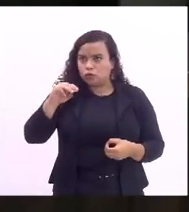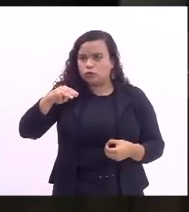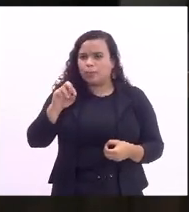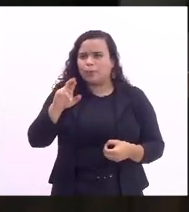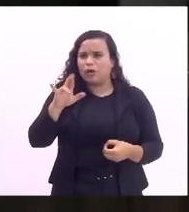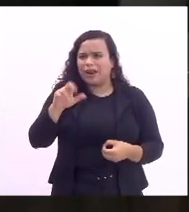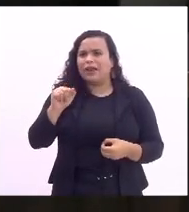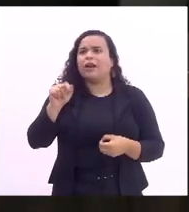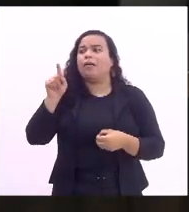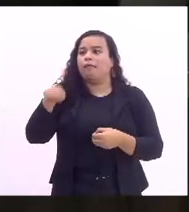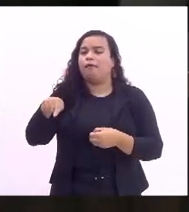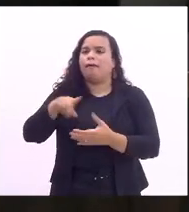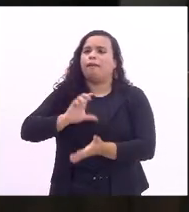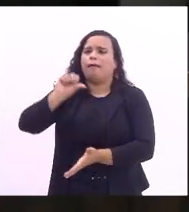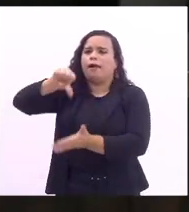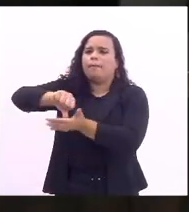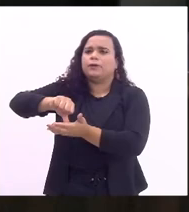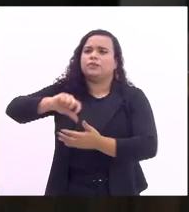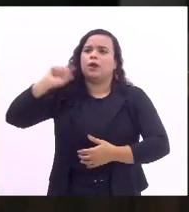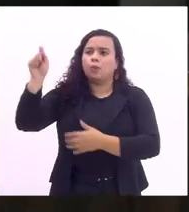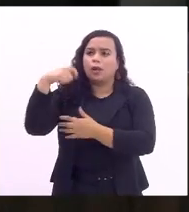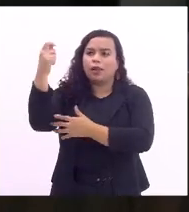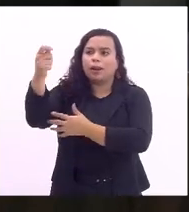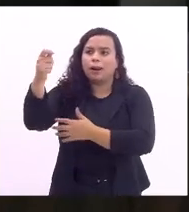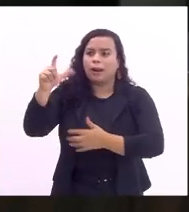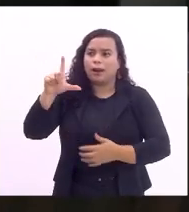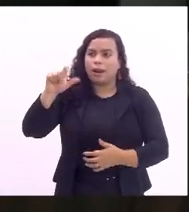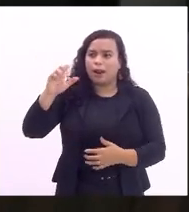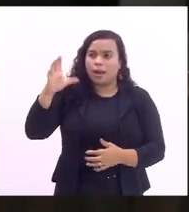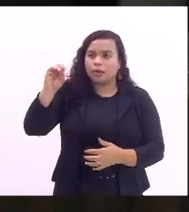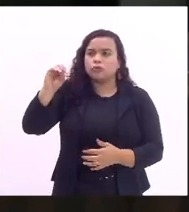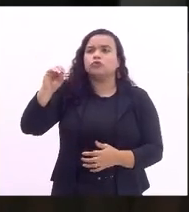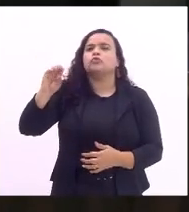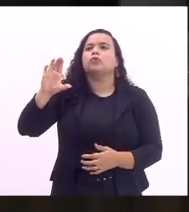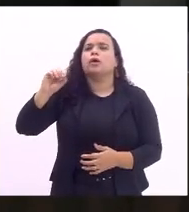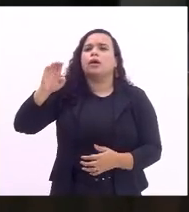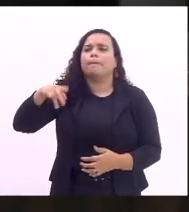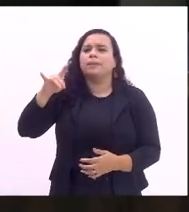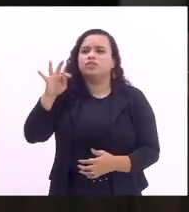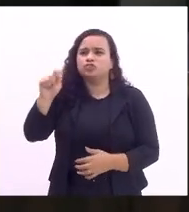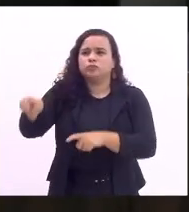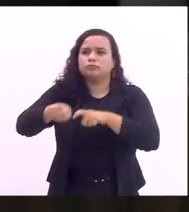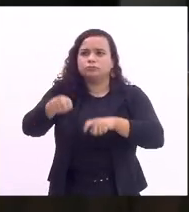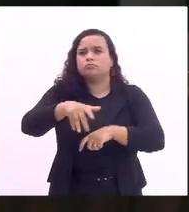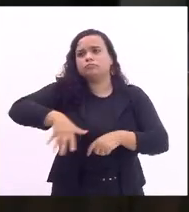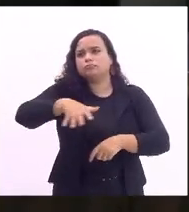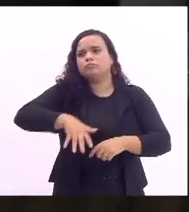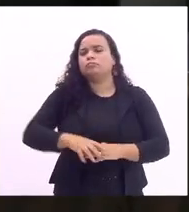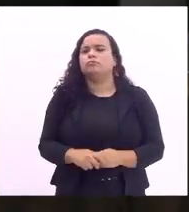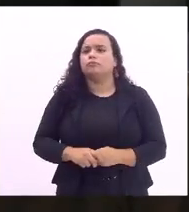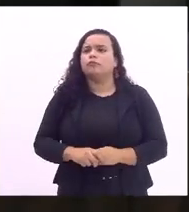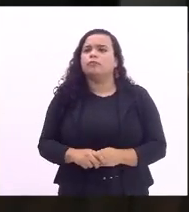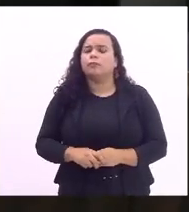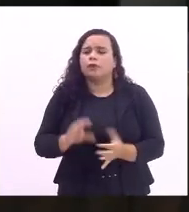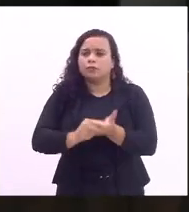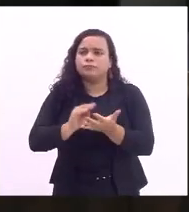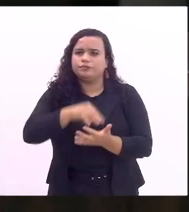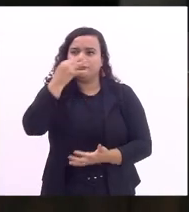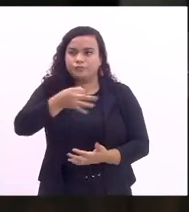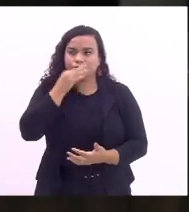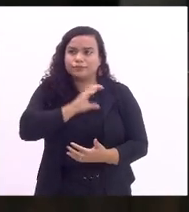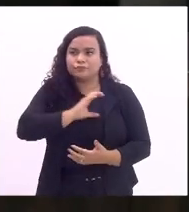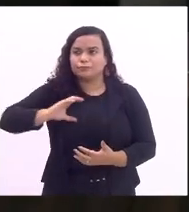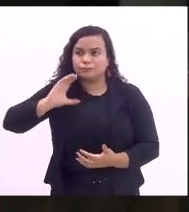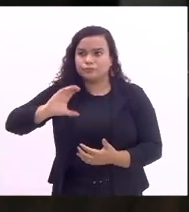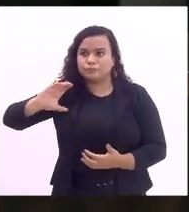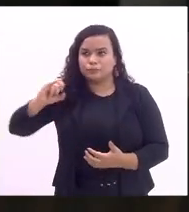pendendo de pareceres das comissões de Constituição e Justiça e de Assuntos Municipais e Desenvolvimento Regional. para emitir parecer pela Comissão